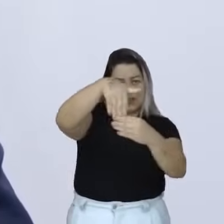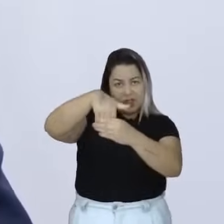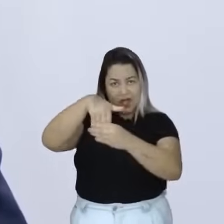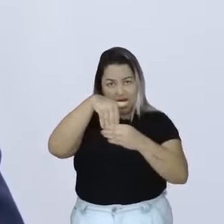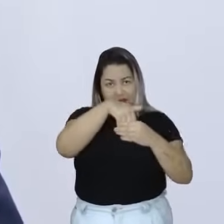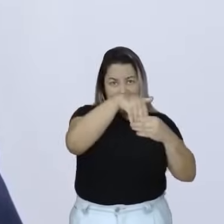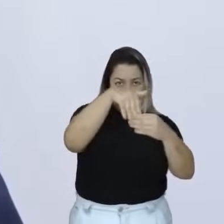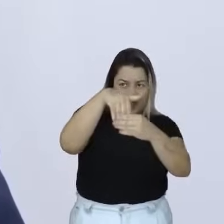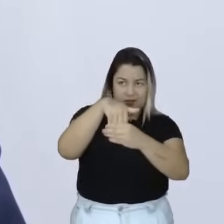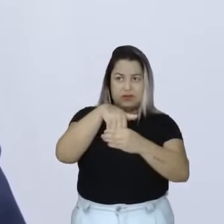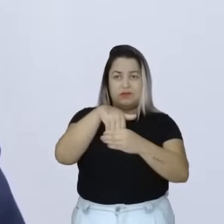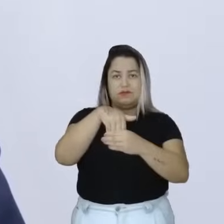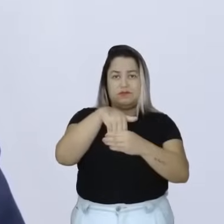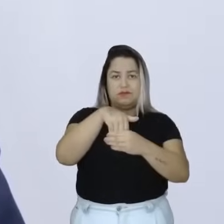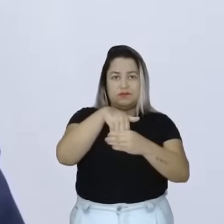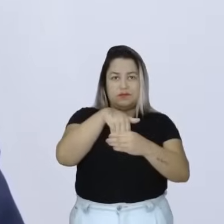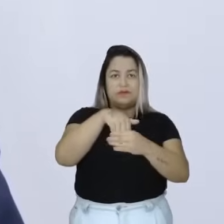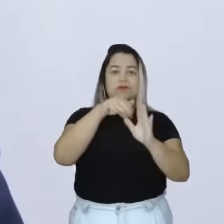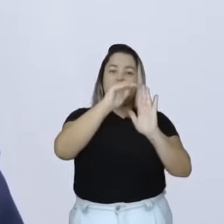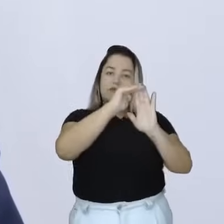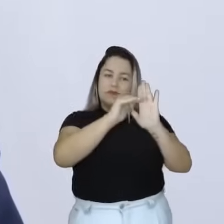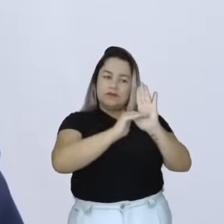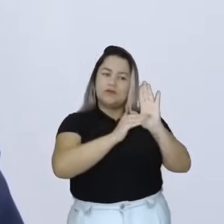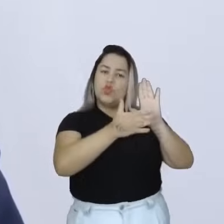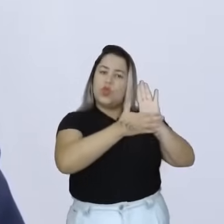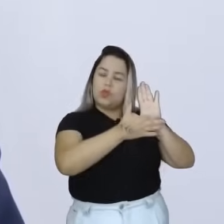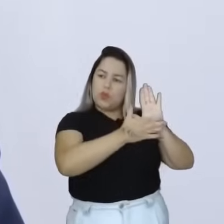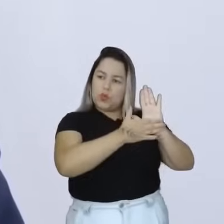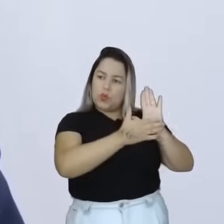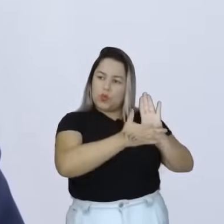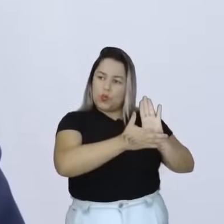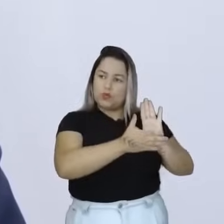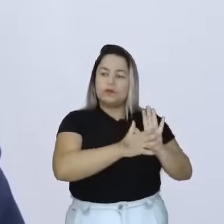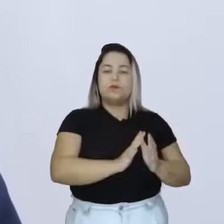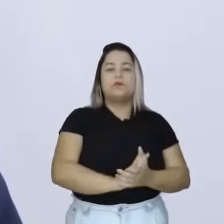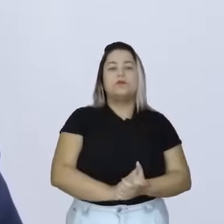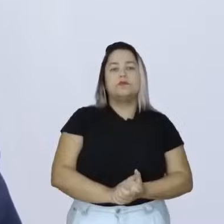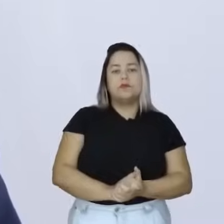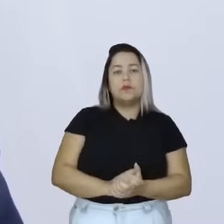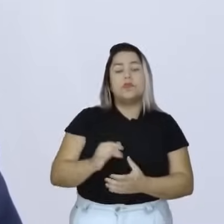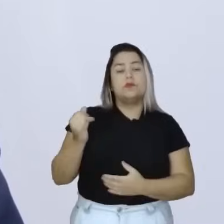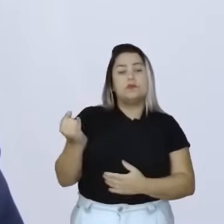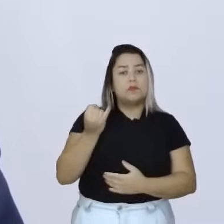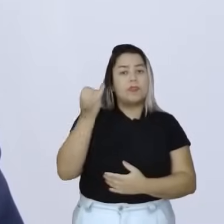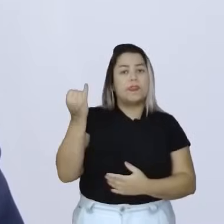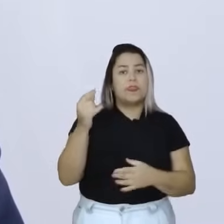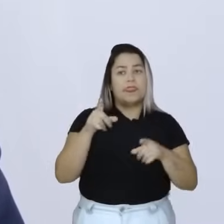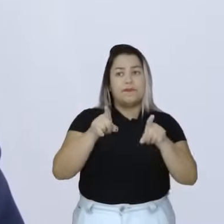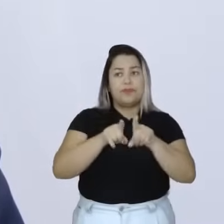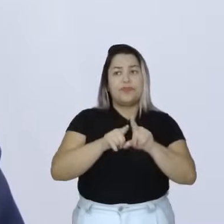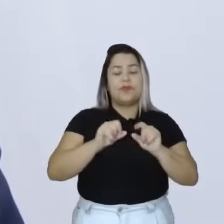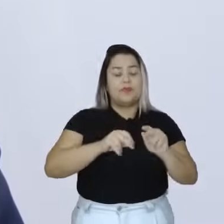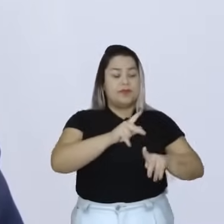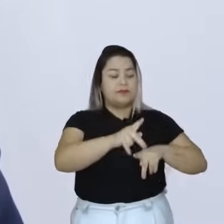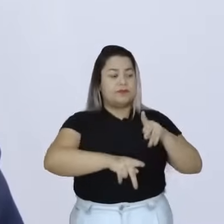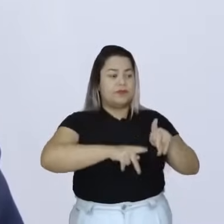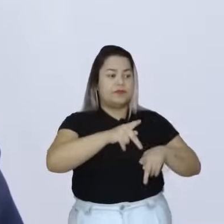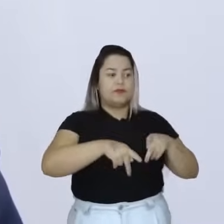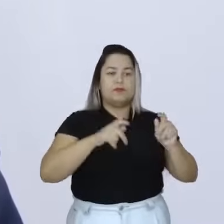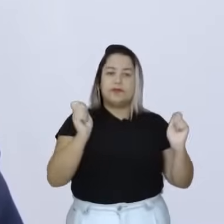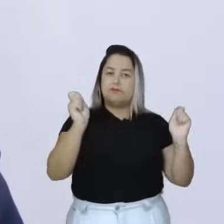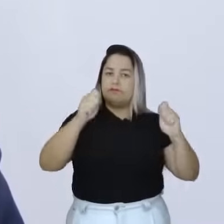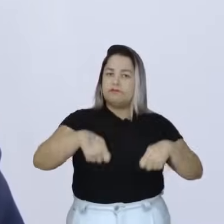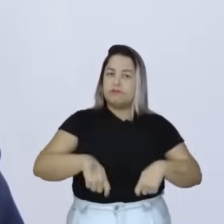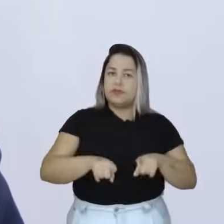foram hierarquizadas os programas e as propostas no seu grau de importância do povo e da necessidade do